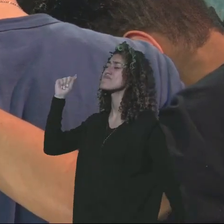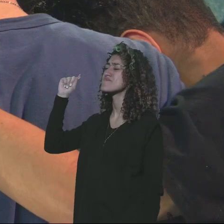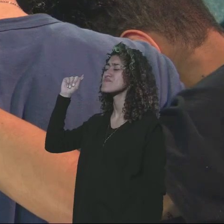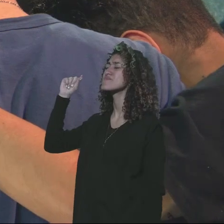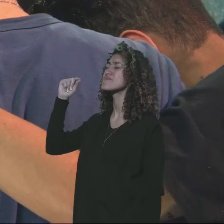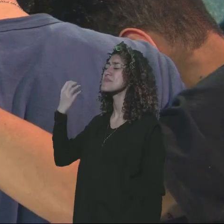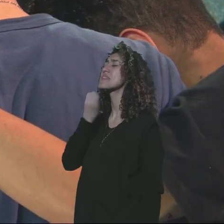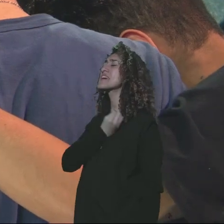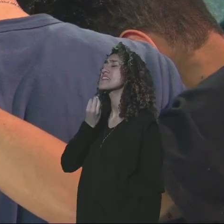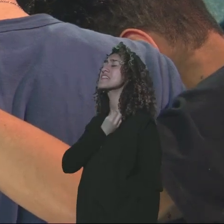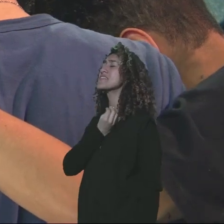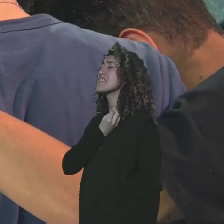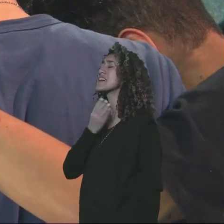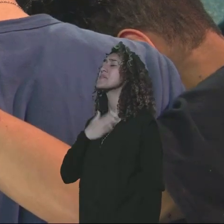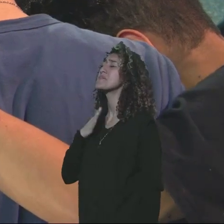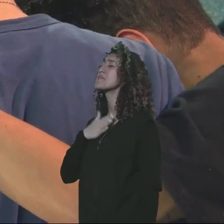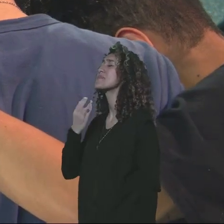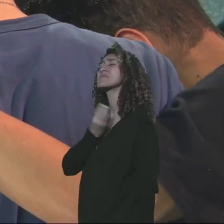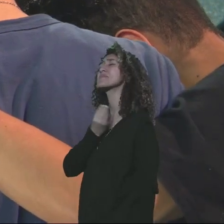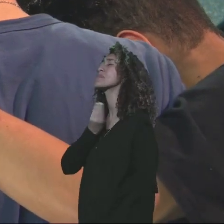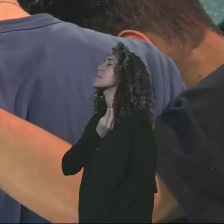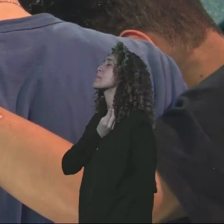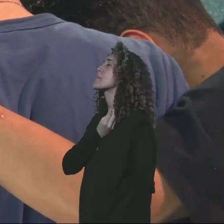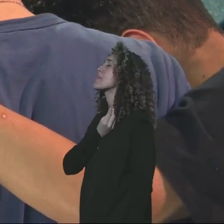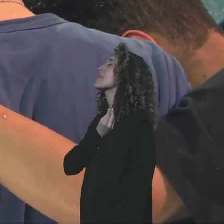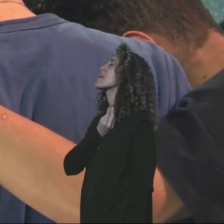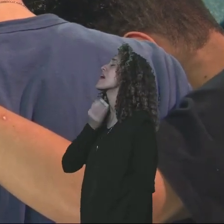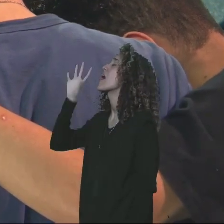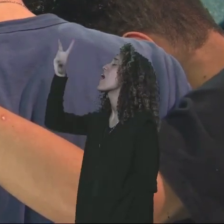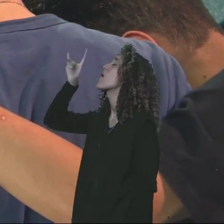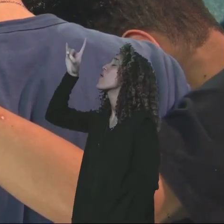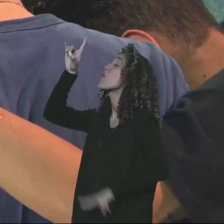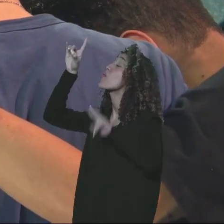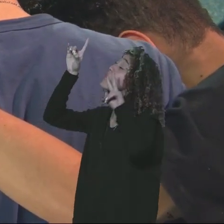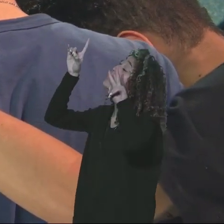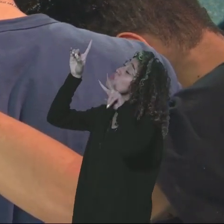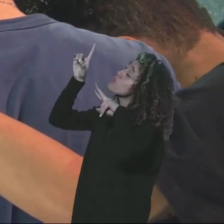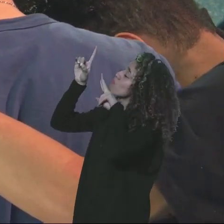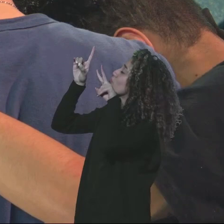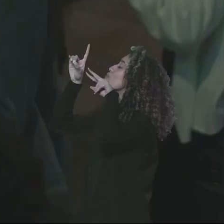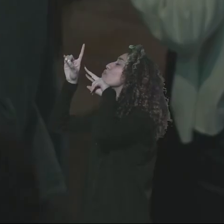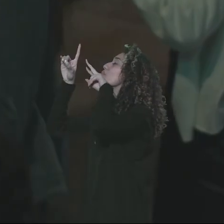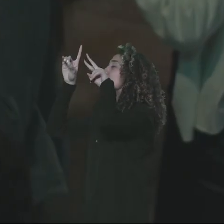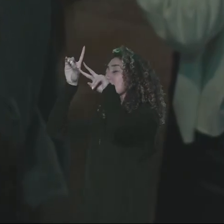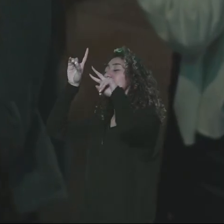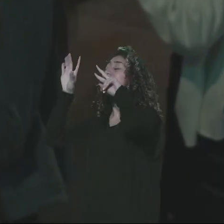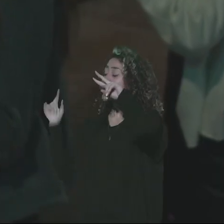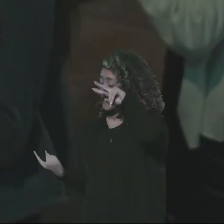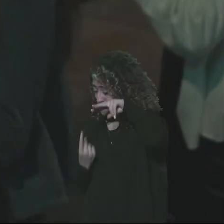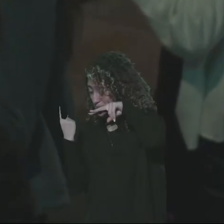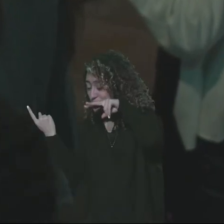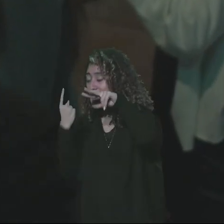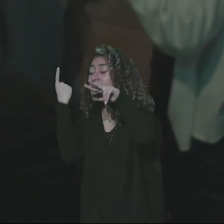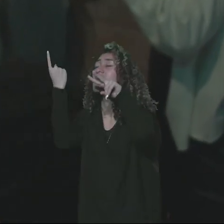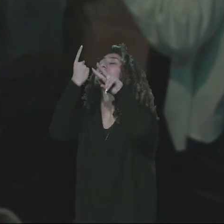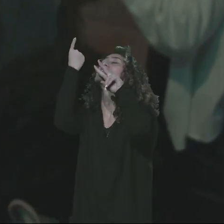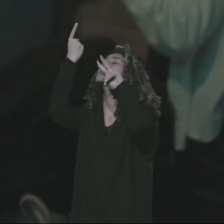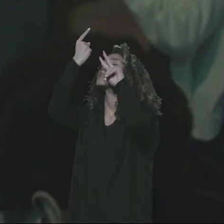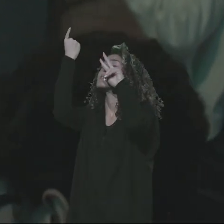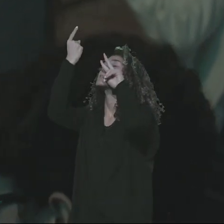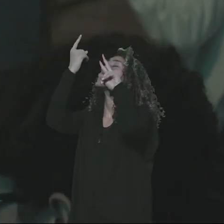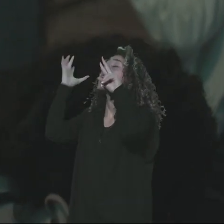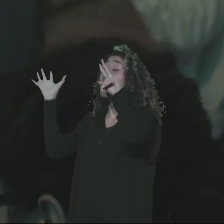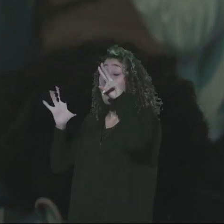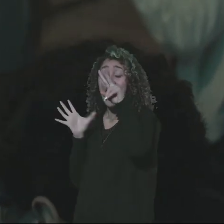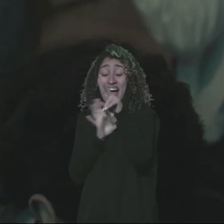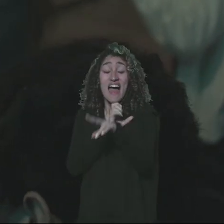viver a minha vida olhando para o Senhor, olhando para a eternidade,